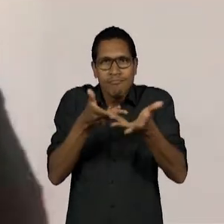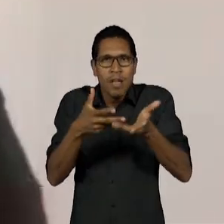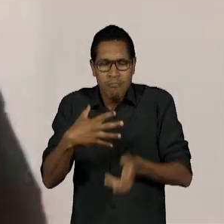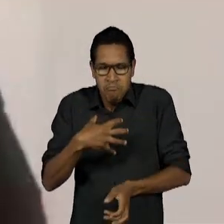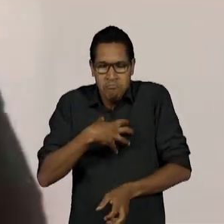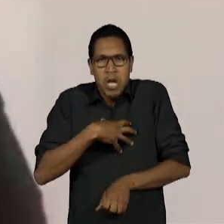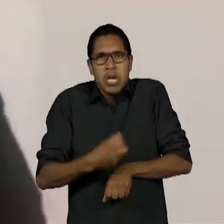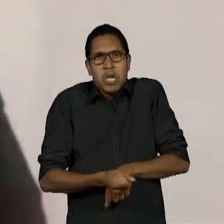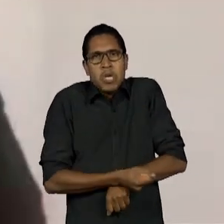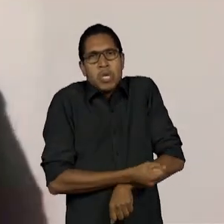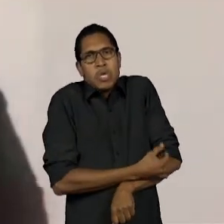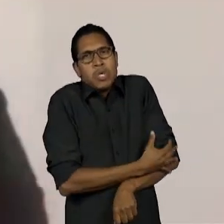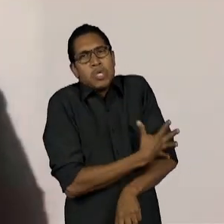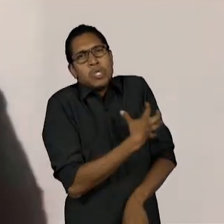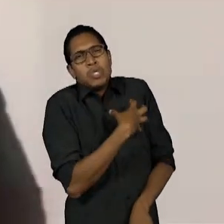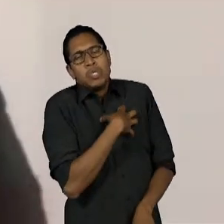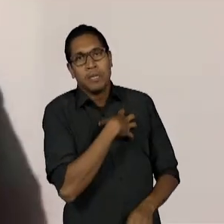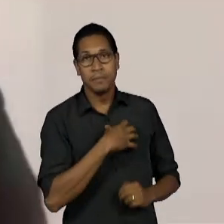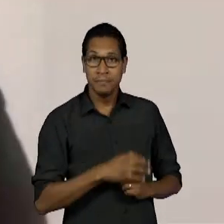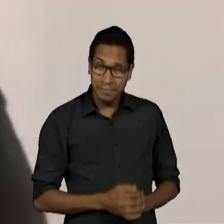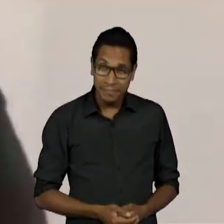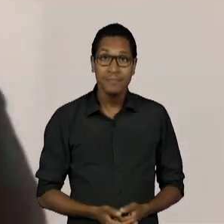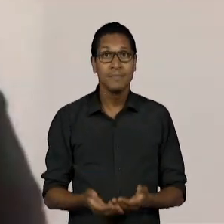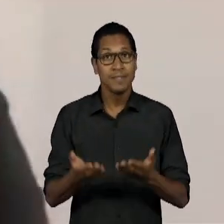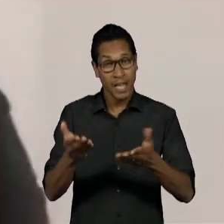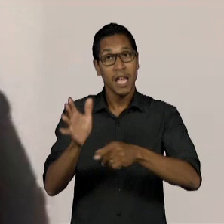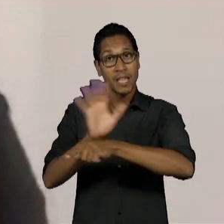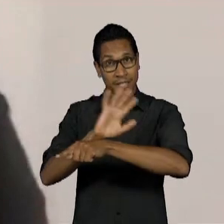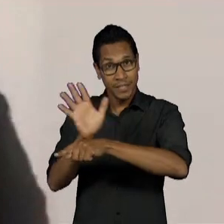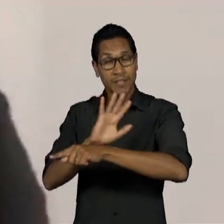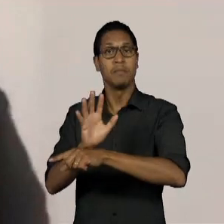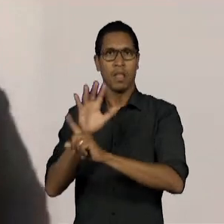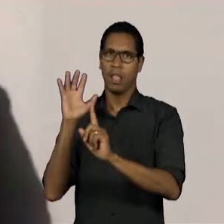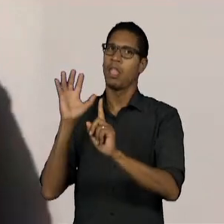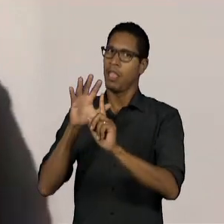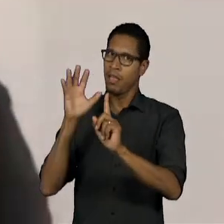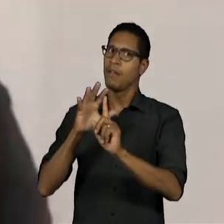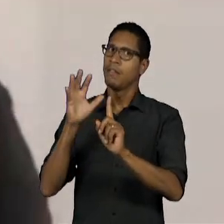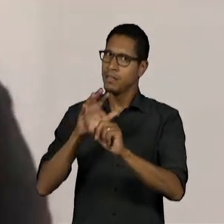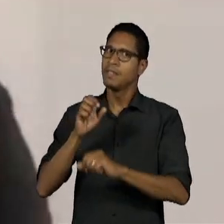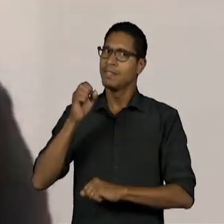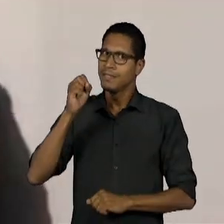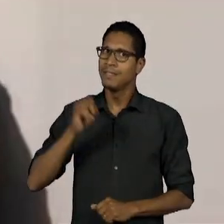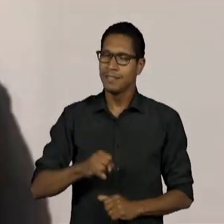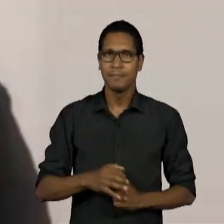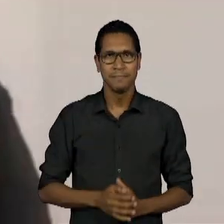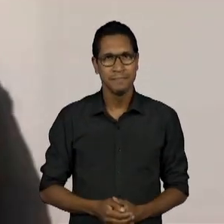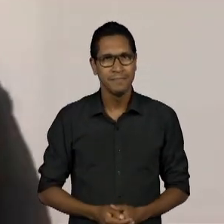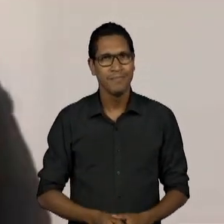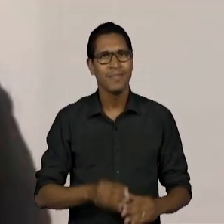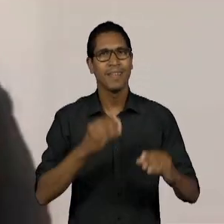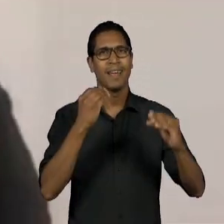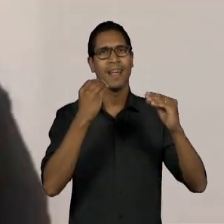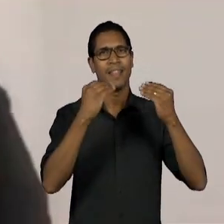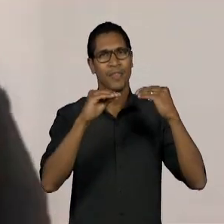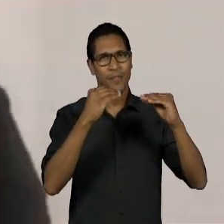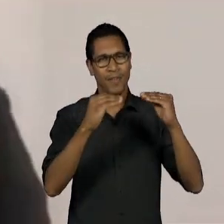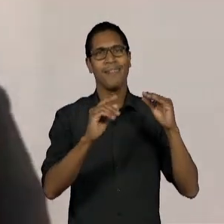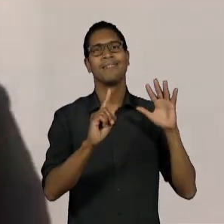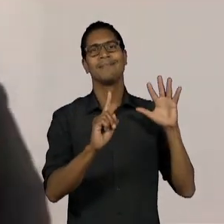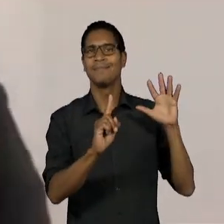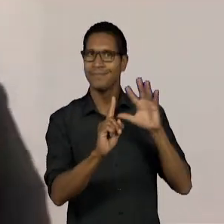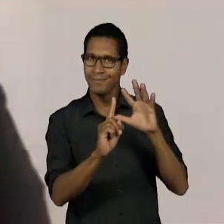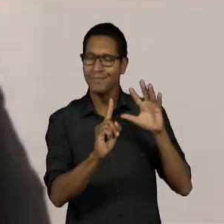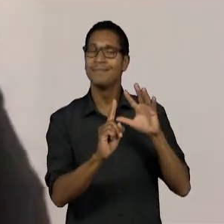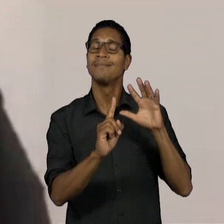né? E esses filmes também te influenciam muito. E a novela influencia